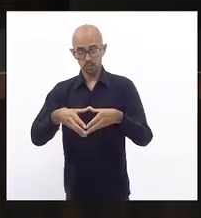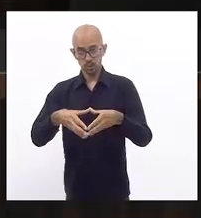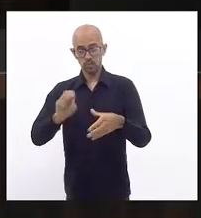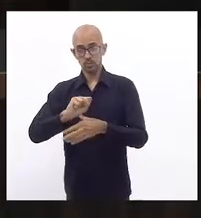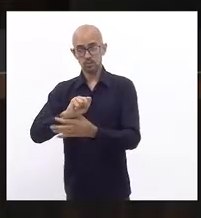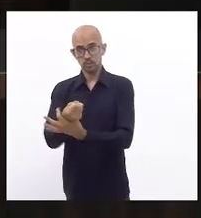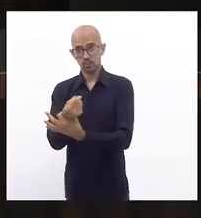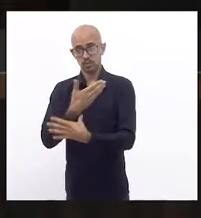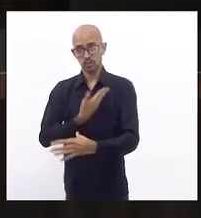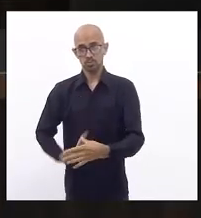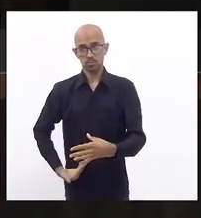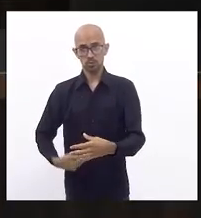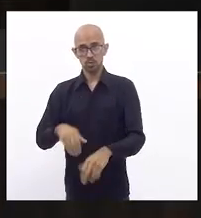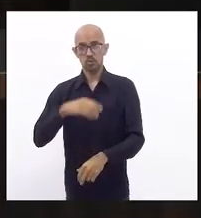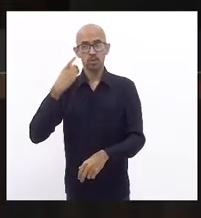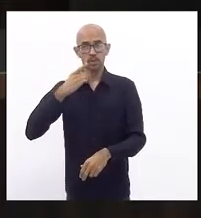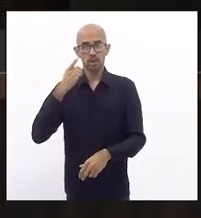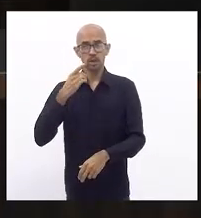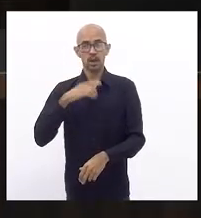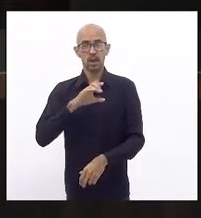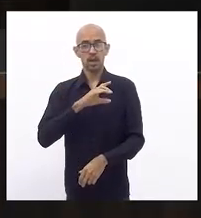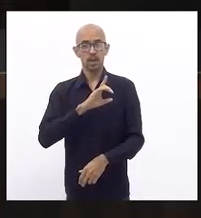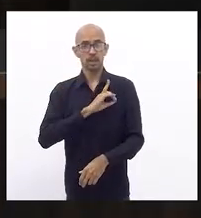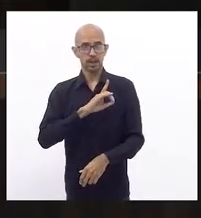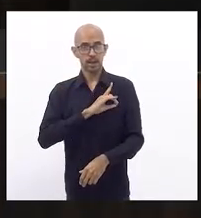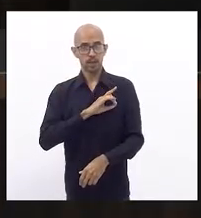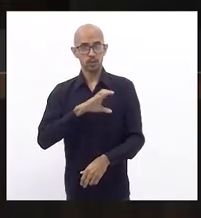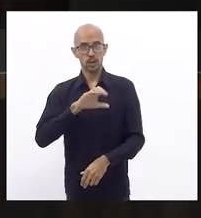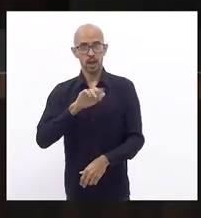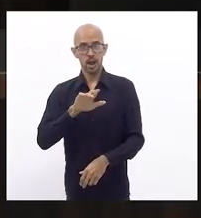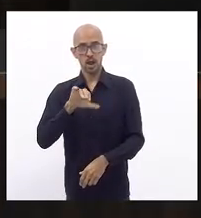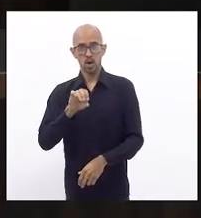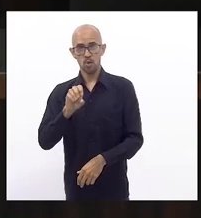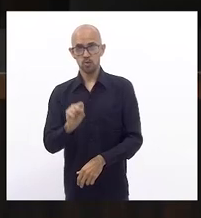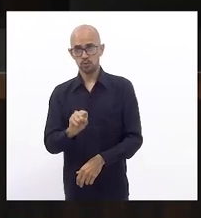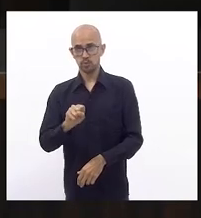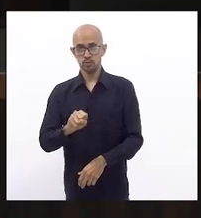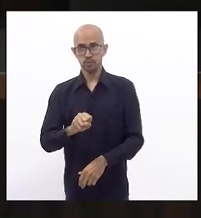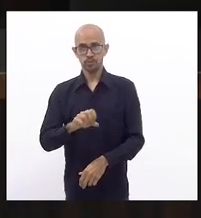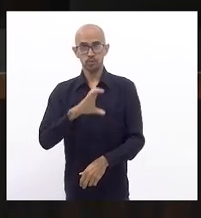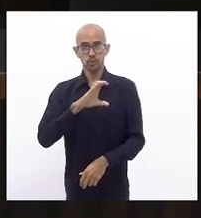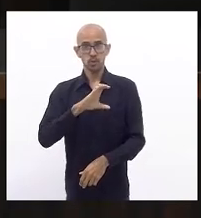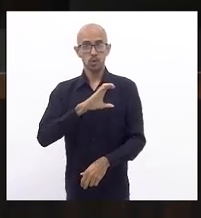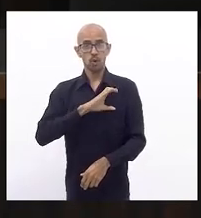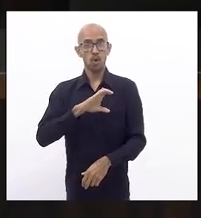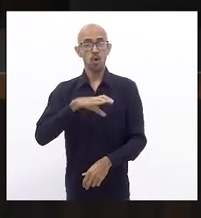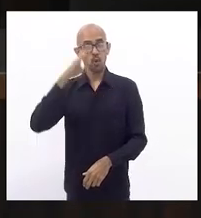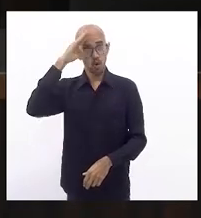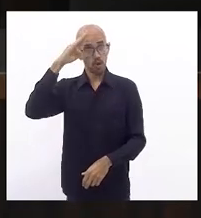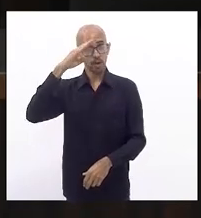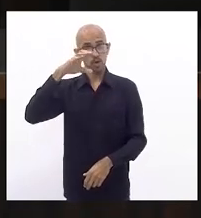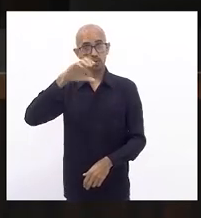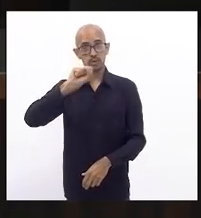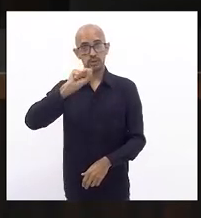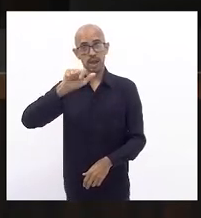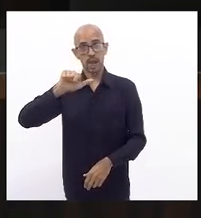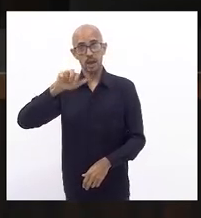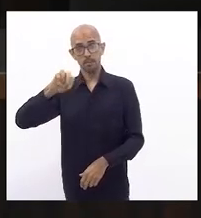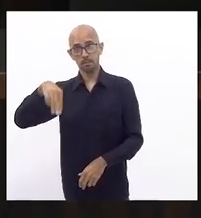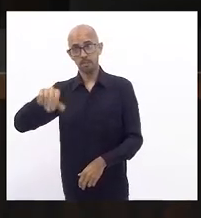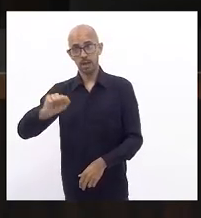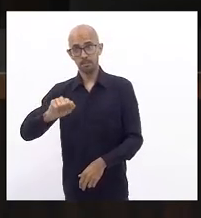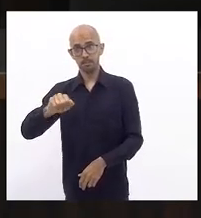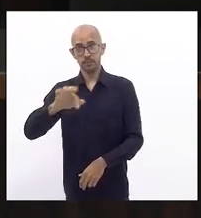Pública, Assuntos de Polícia, delegado Carlos Augusto, delegado Coronel Salema, delegada Marta Rocha,